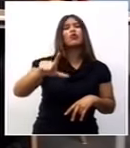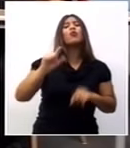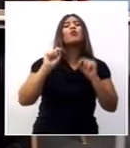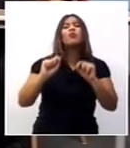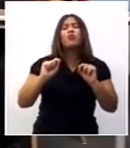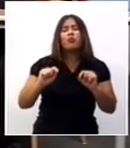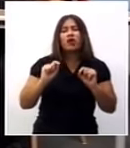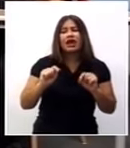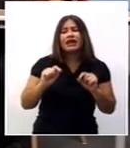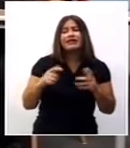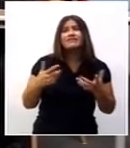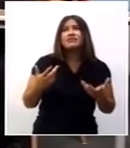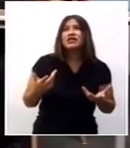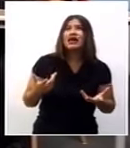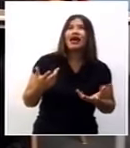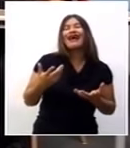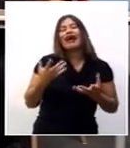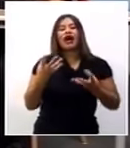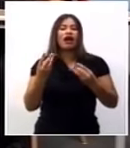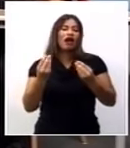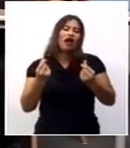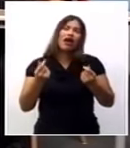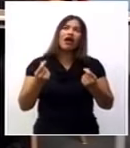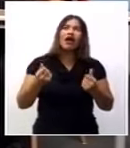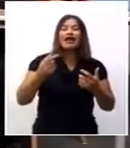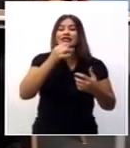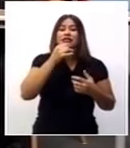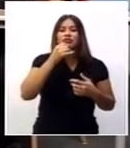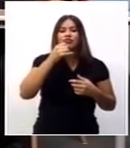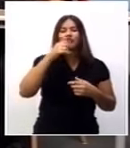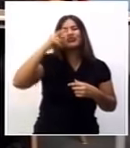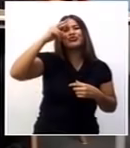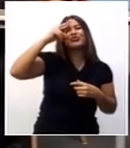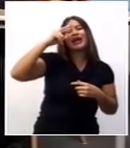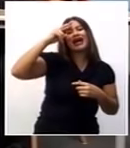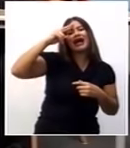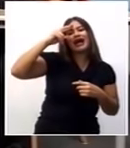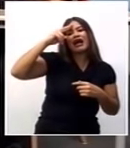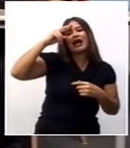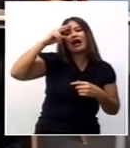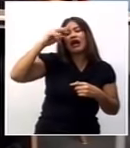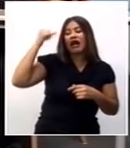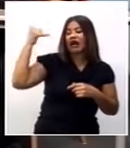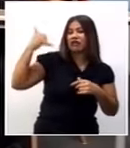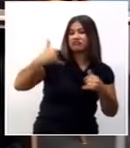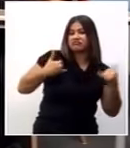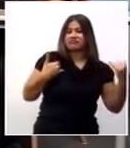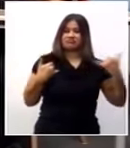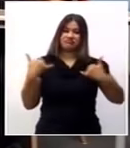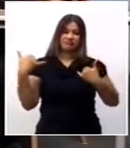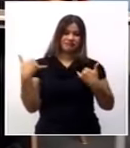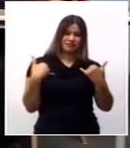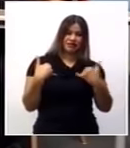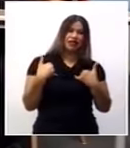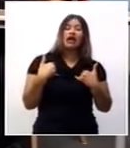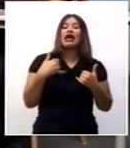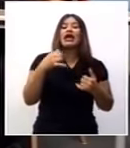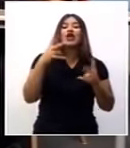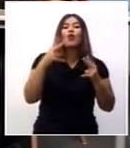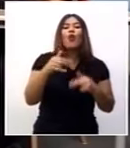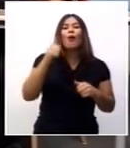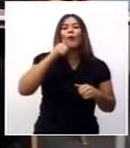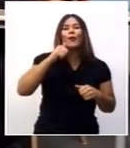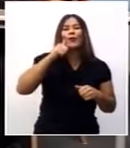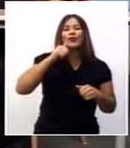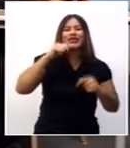Imaterial, lendas, né? Quem aqui nunca ouviu falar da história da Chapeuzinho Vermelho? Aquela história que a avó conta, que a professora da escola conta, que a